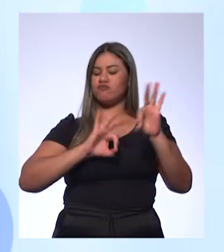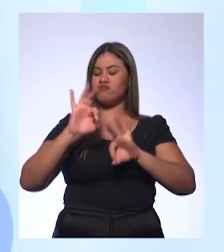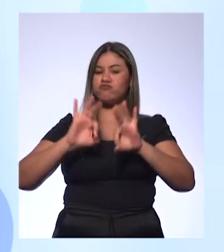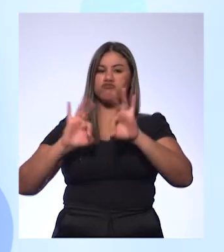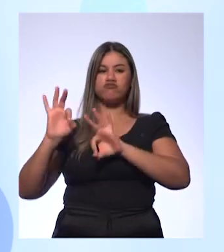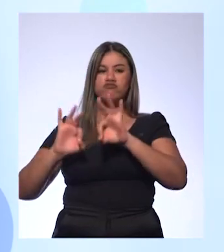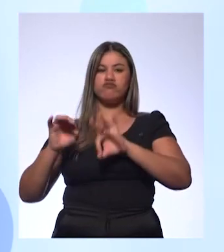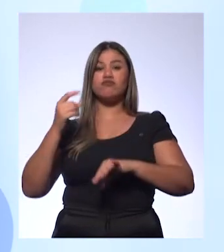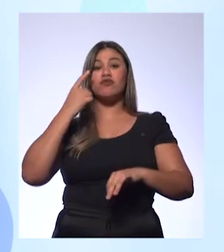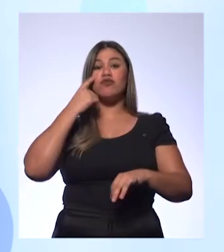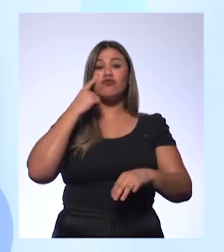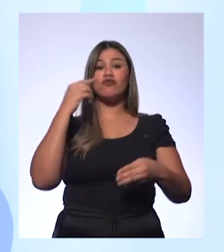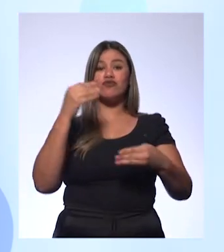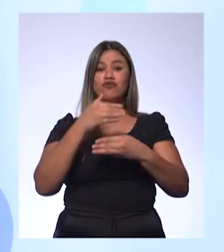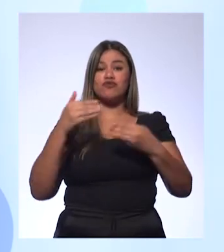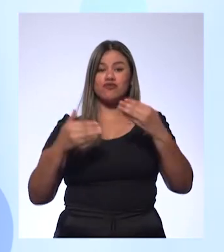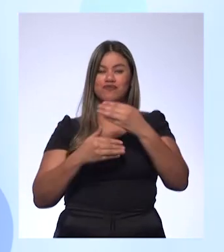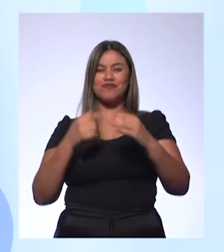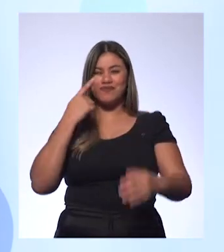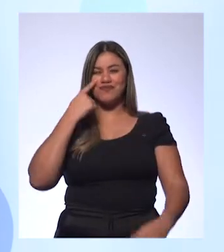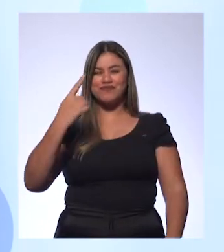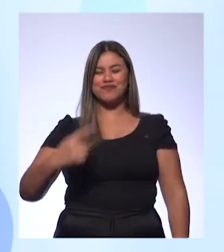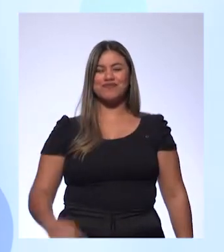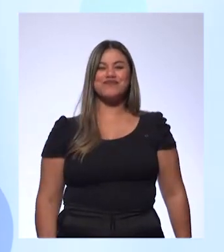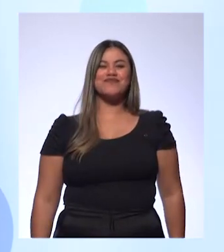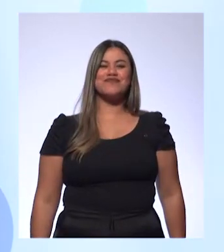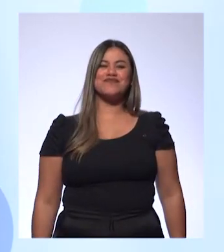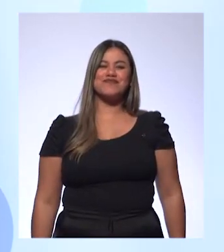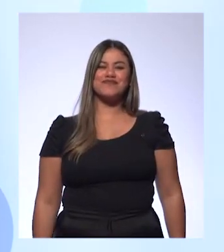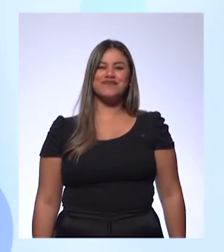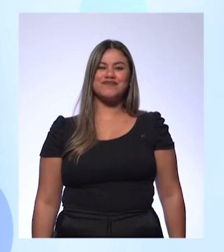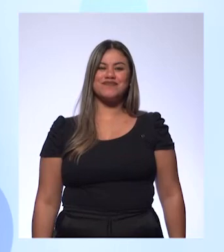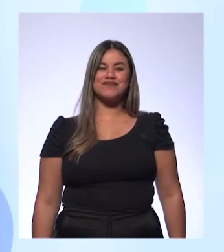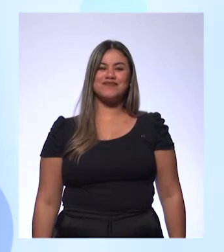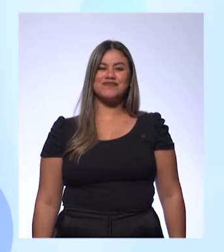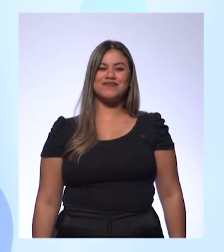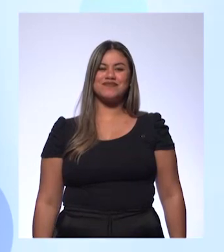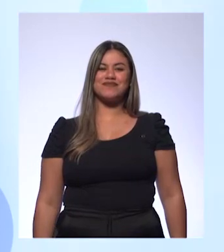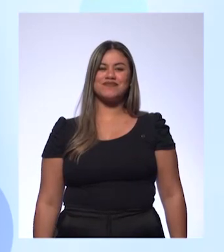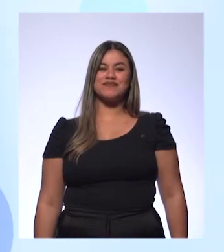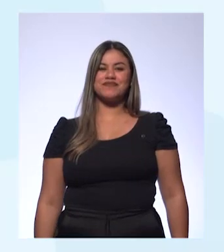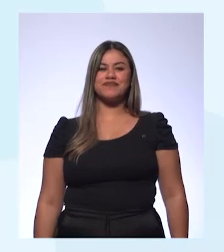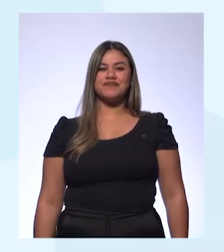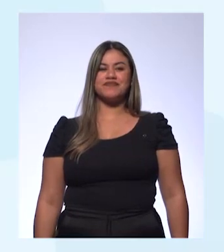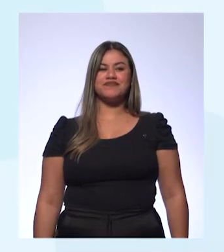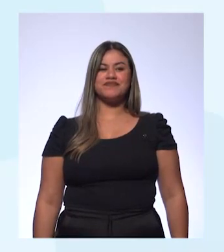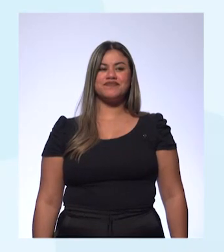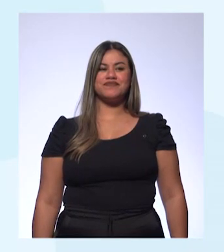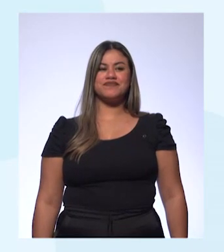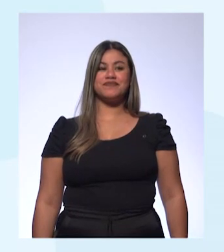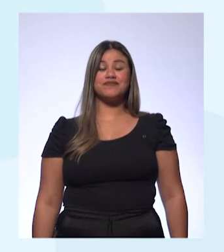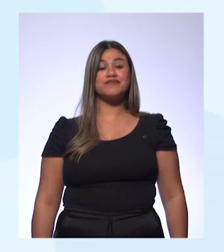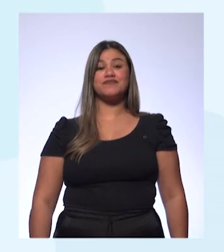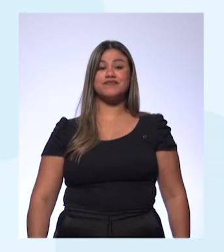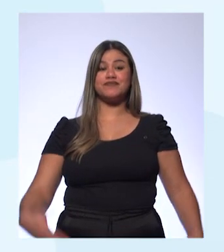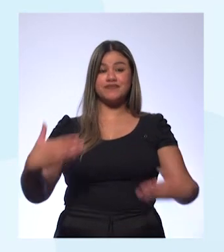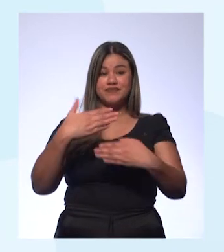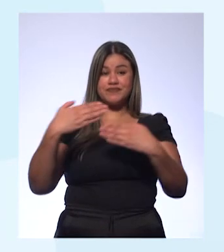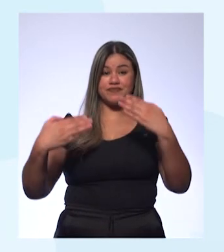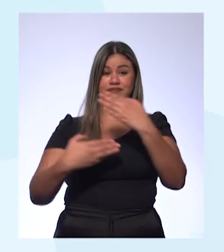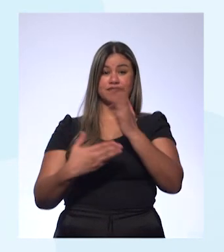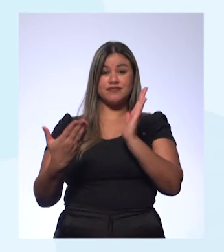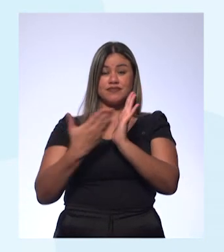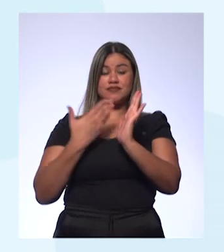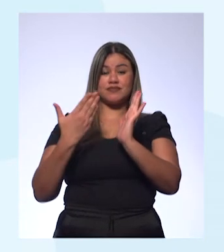vocês vão ver agora no slide, no próximo slide. Olhem só. No próximo slide, então, que está no caderno do aluno, volume